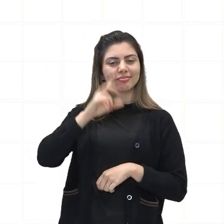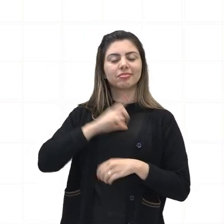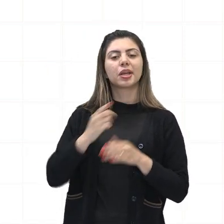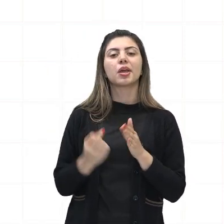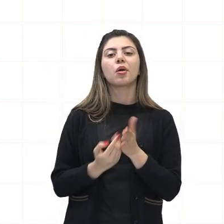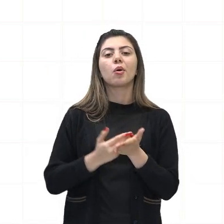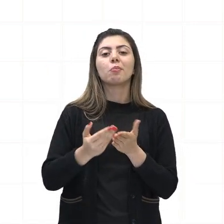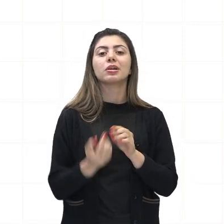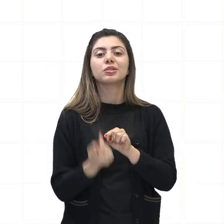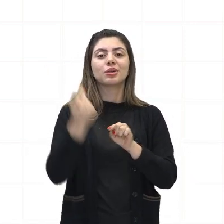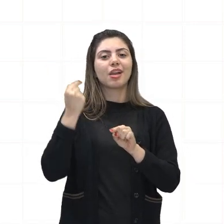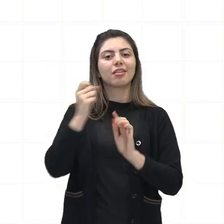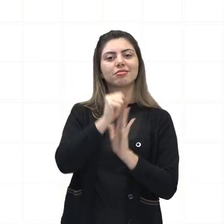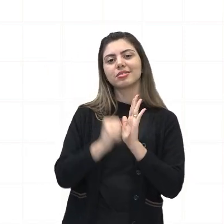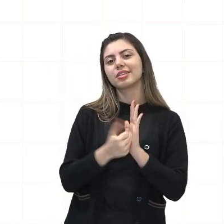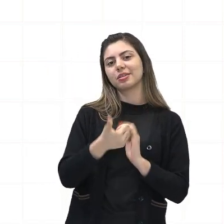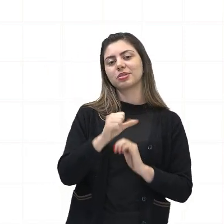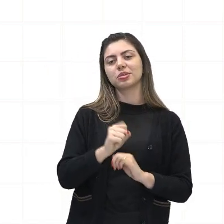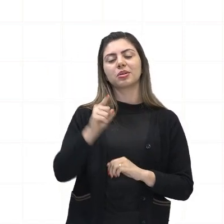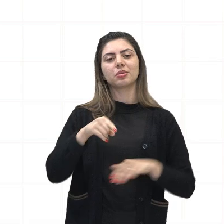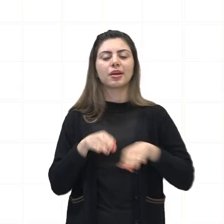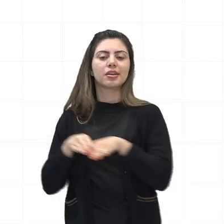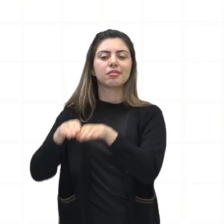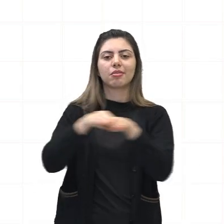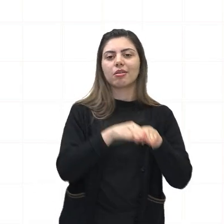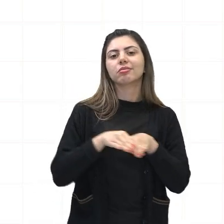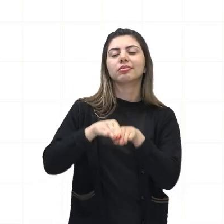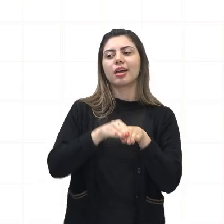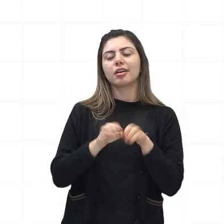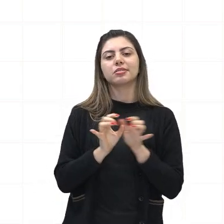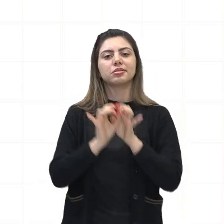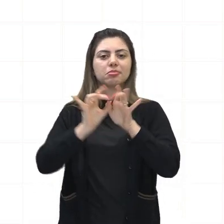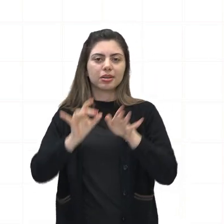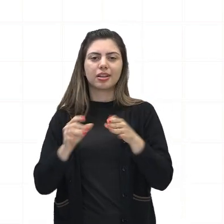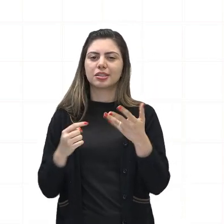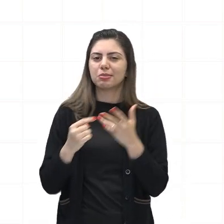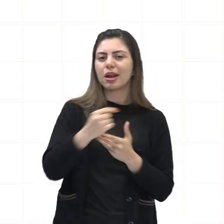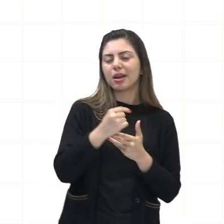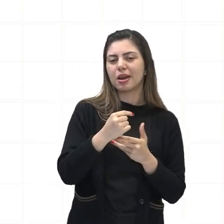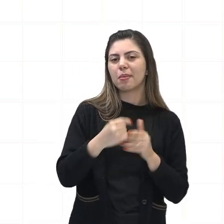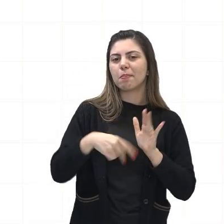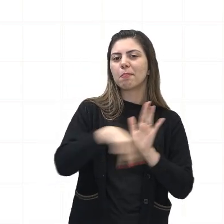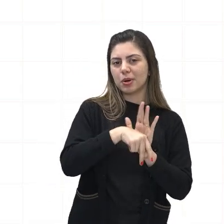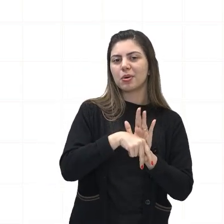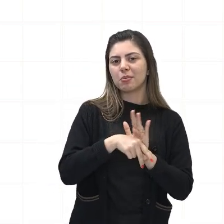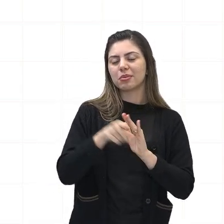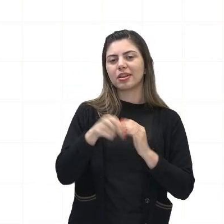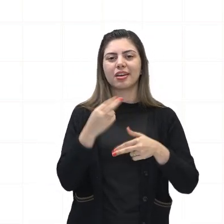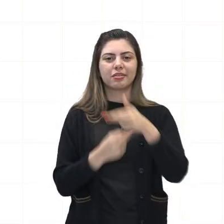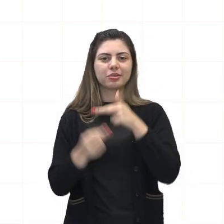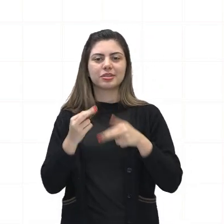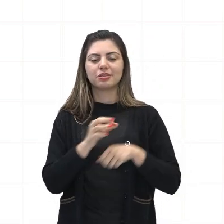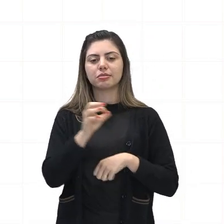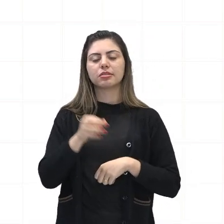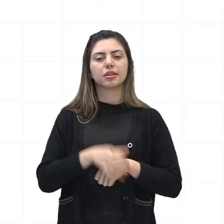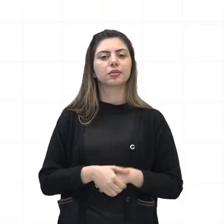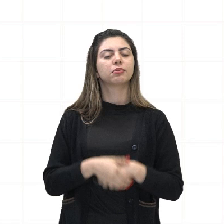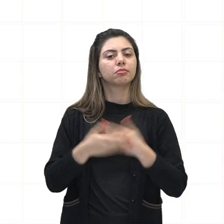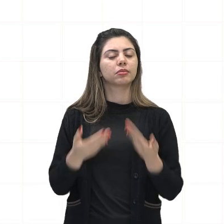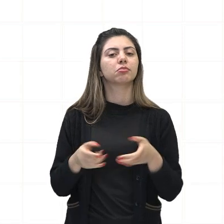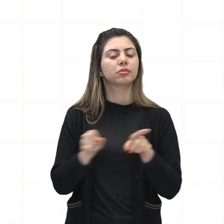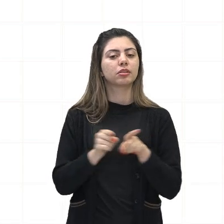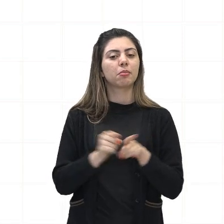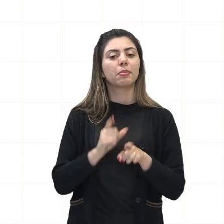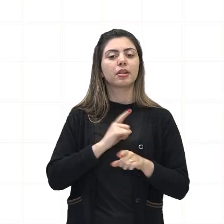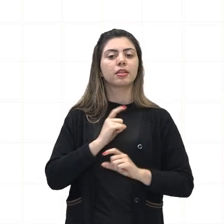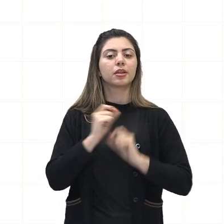lá no século XVIII, igualdade, liberdade, fraternidade, esses princípios que estavam presentes nessas revoluções, além das questões